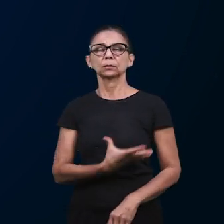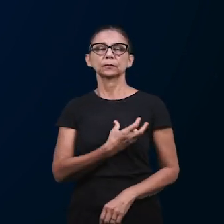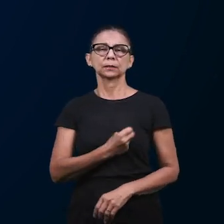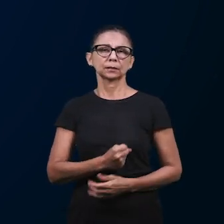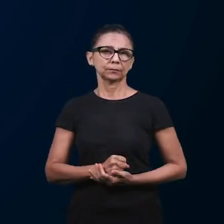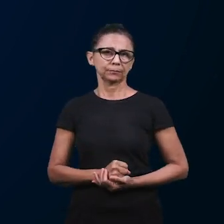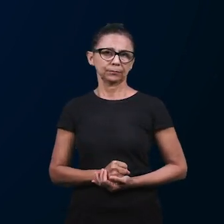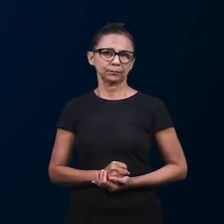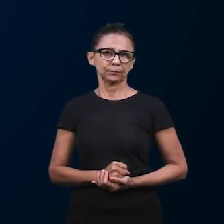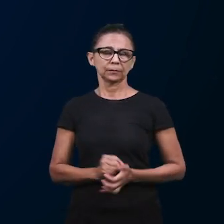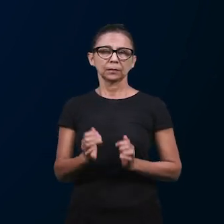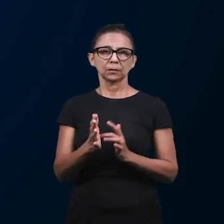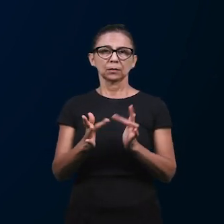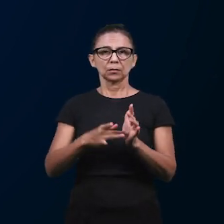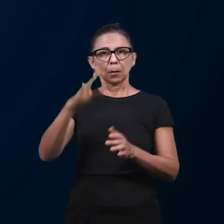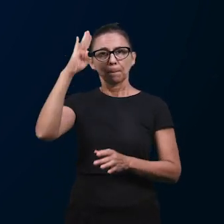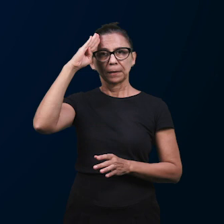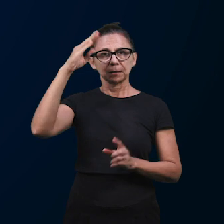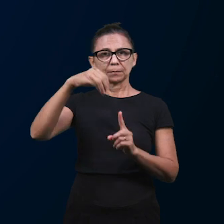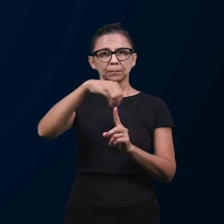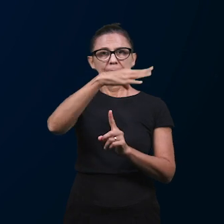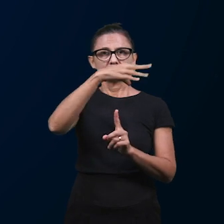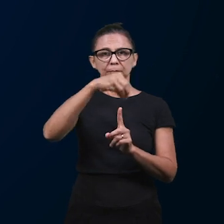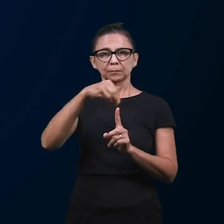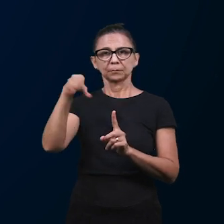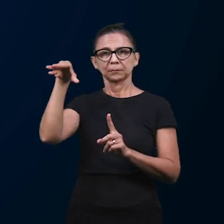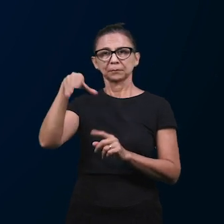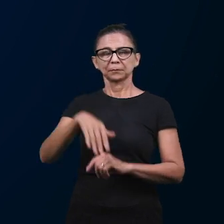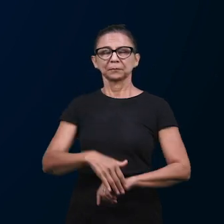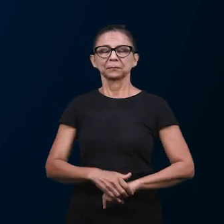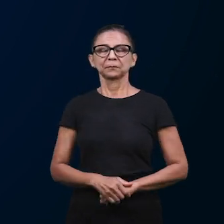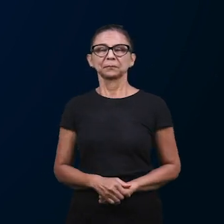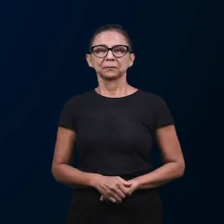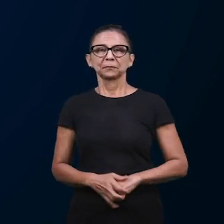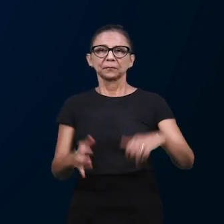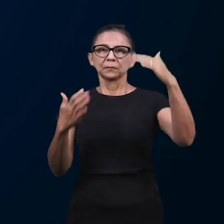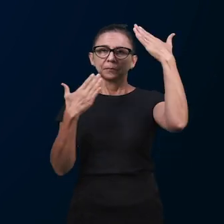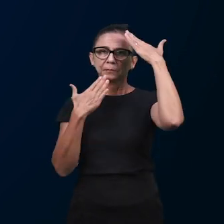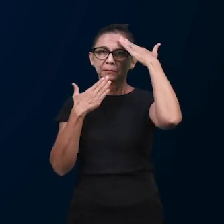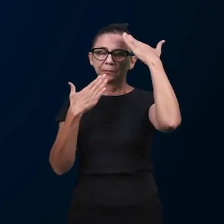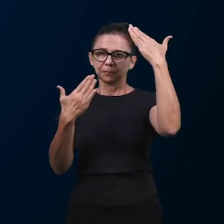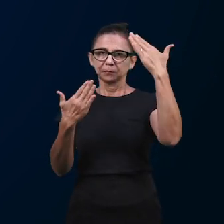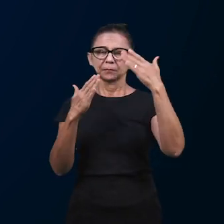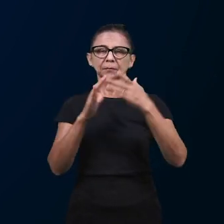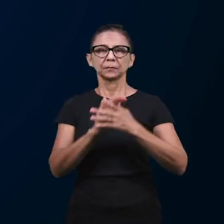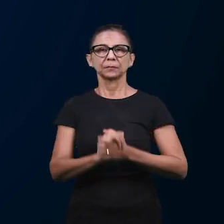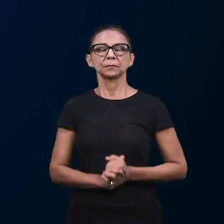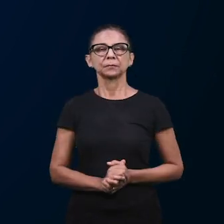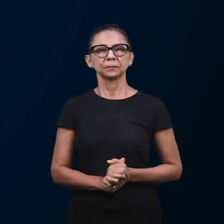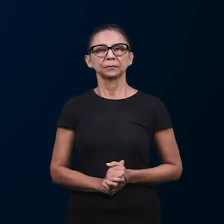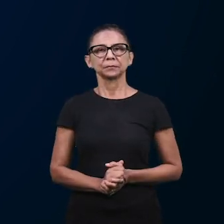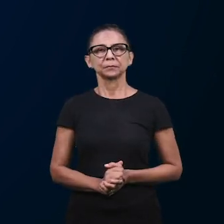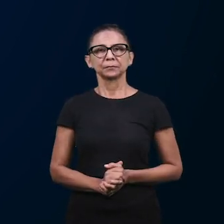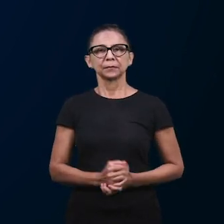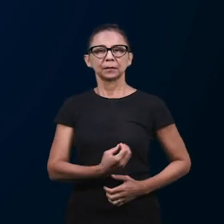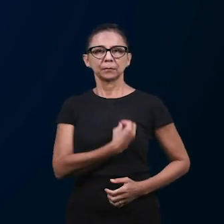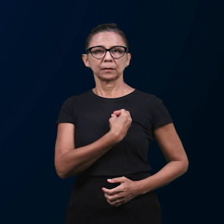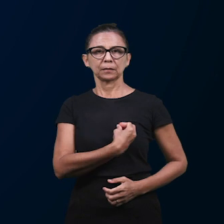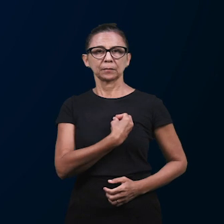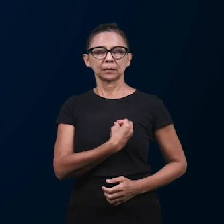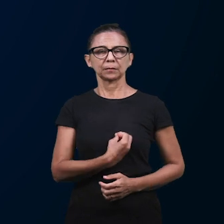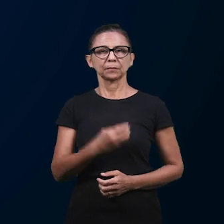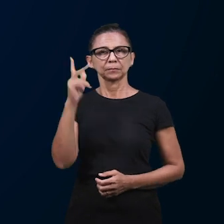ele é o principal mediador. Nós agradecemos aos irmãos por esta palavra, por esta